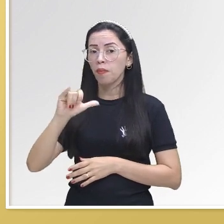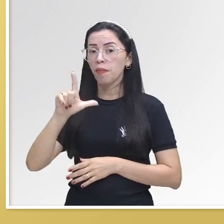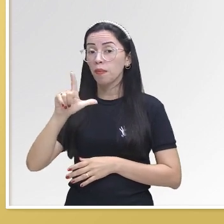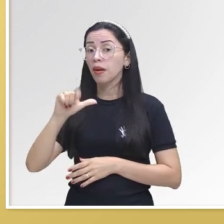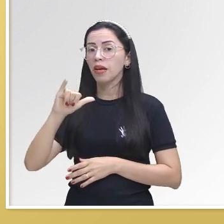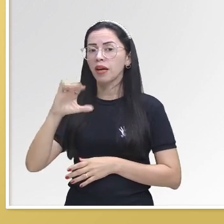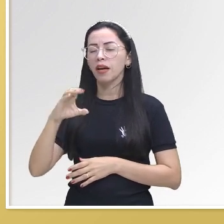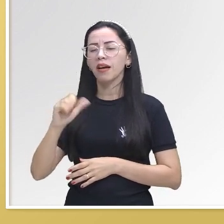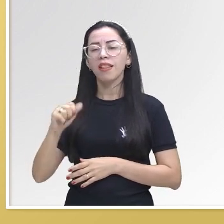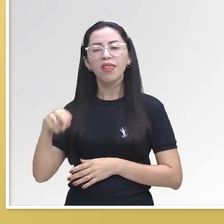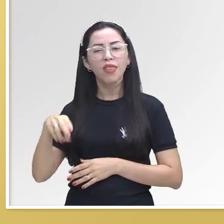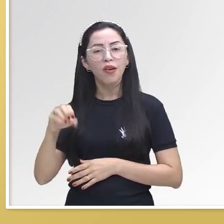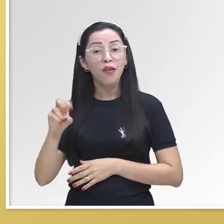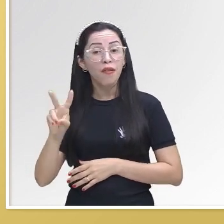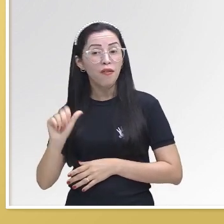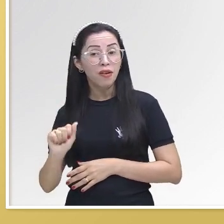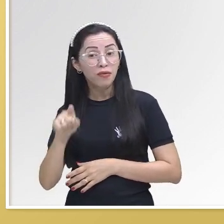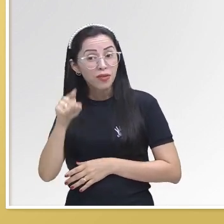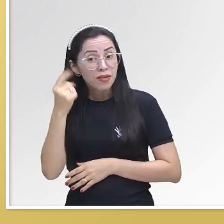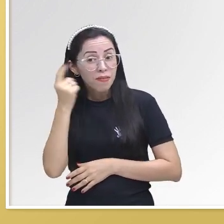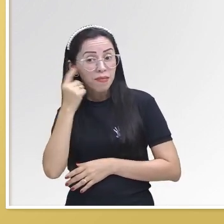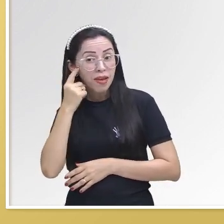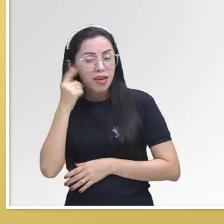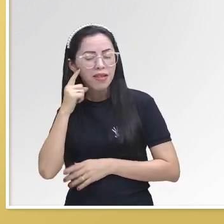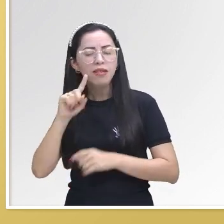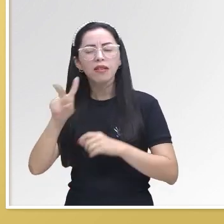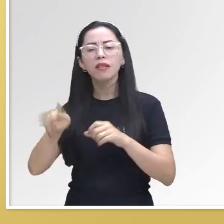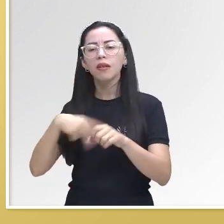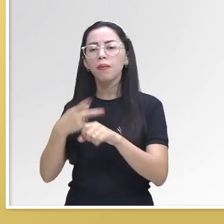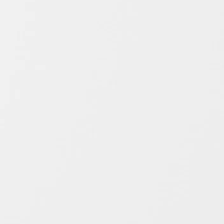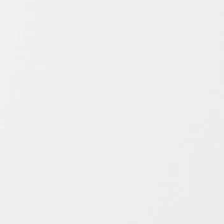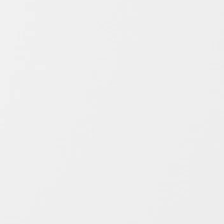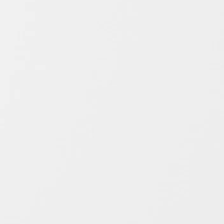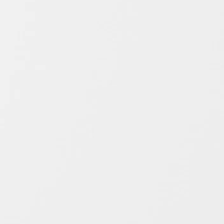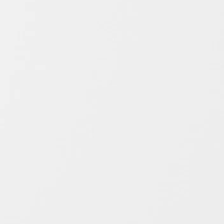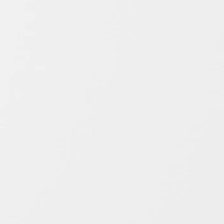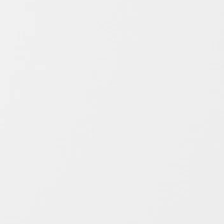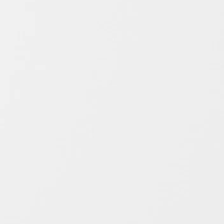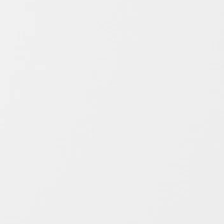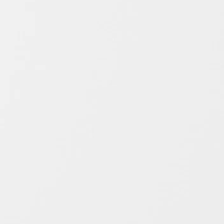anistia? Pensa aí um pouquinho. Já já a gente resolve.